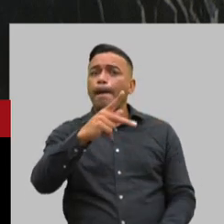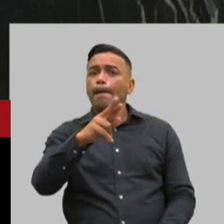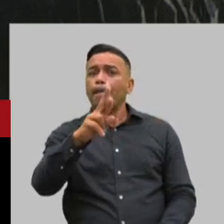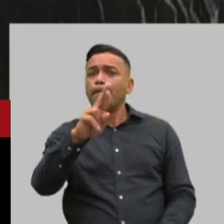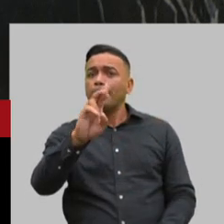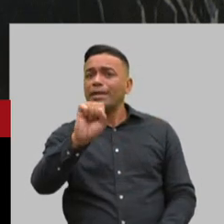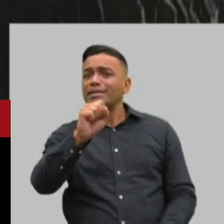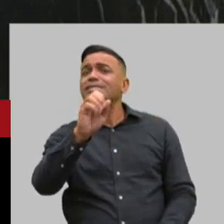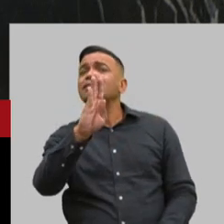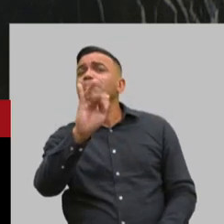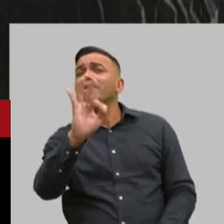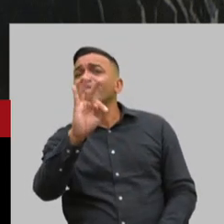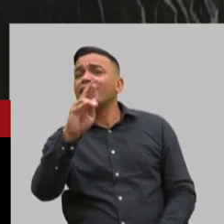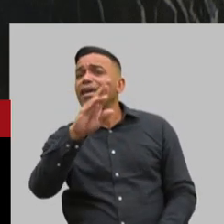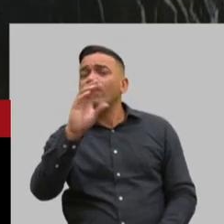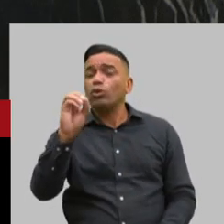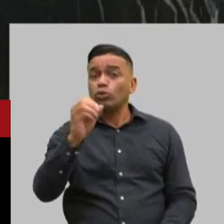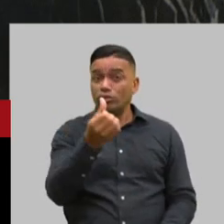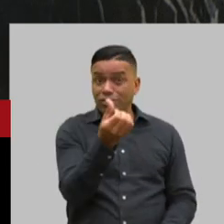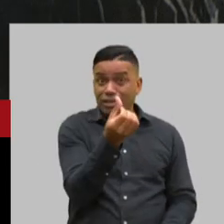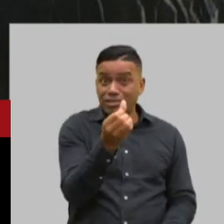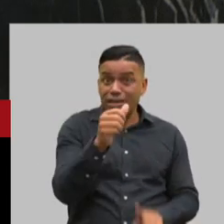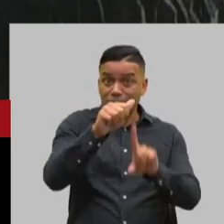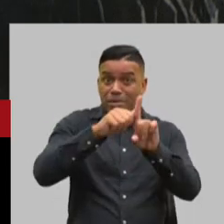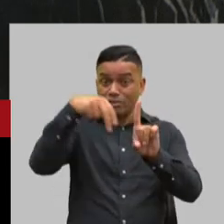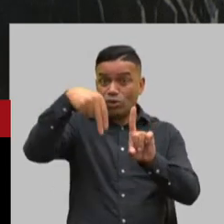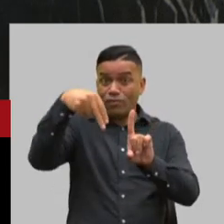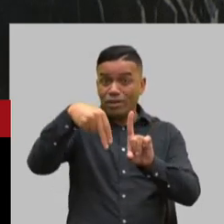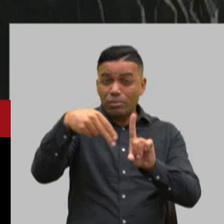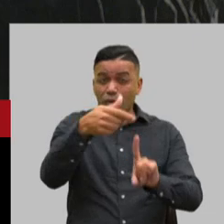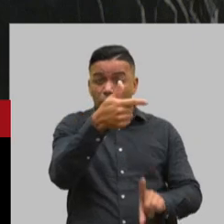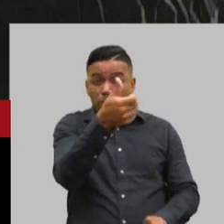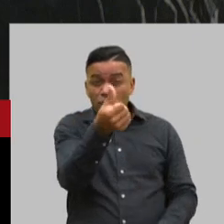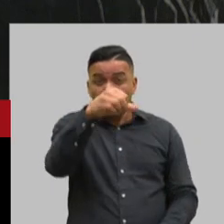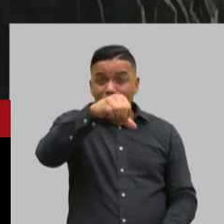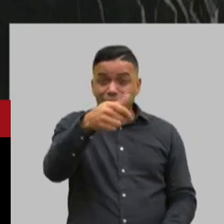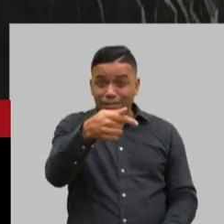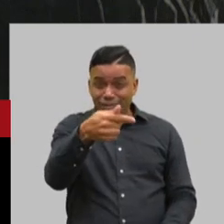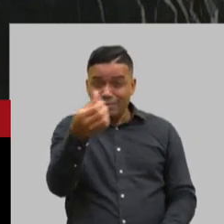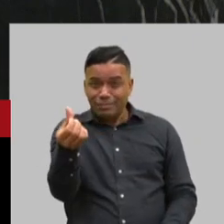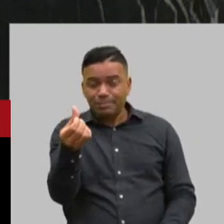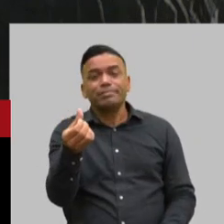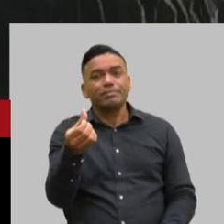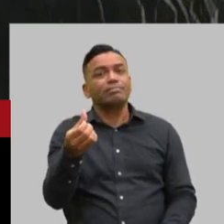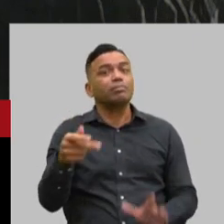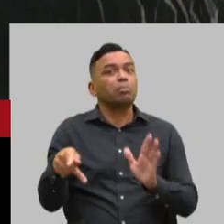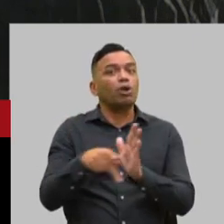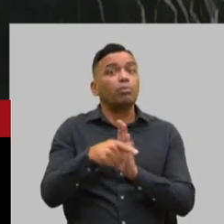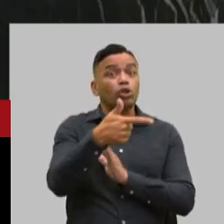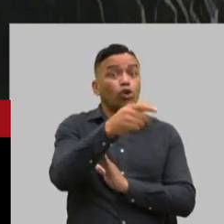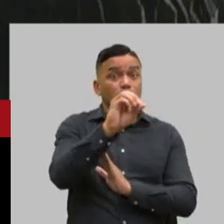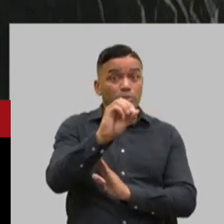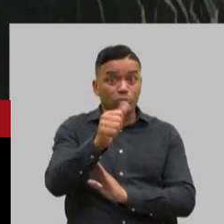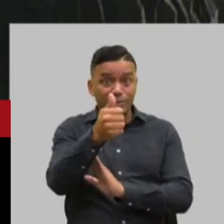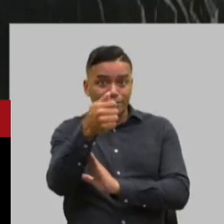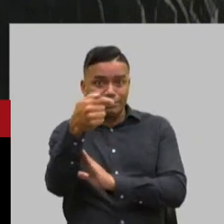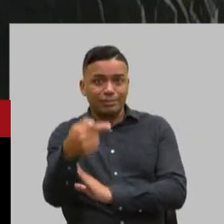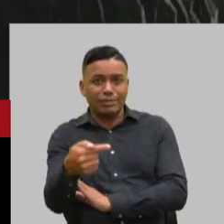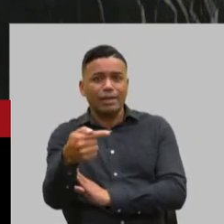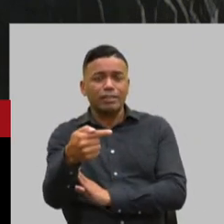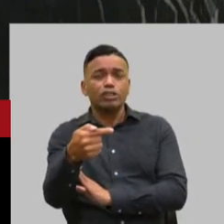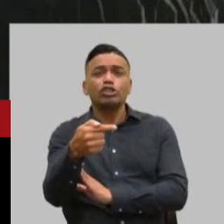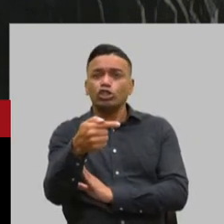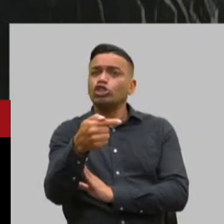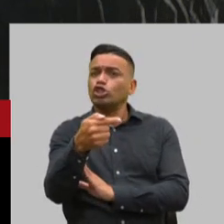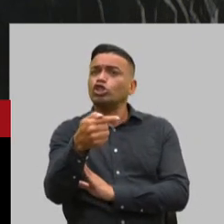de 1996, na Congregação Redentorista. Em 2017, foi